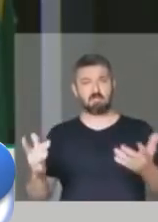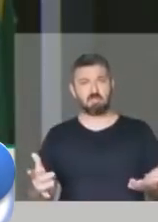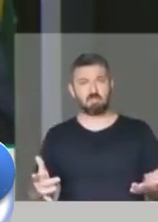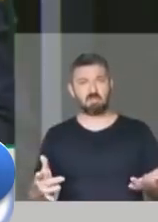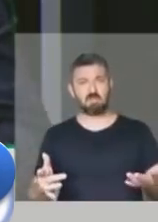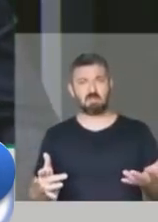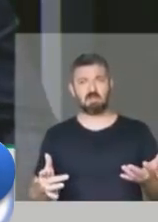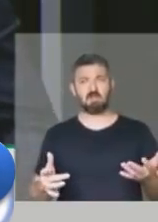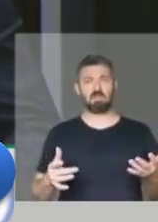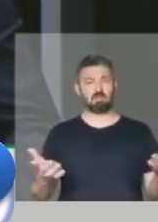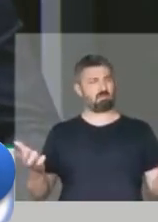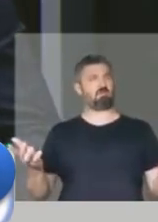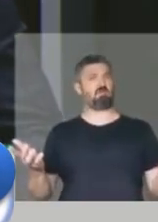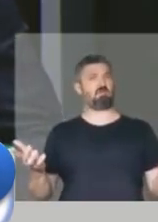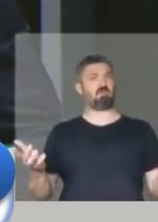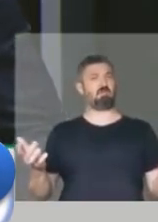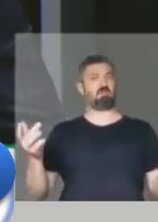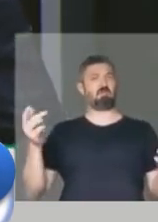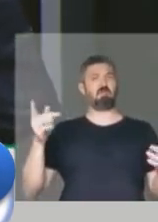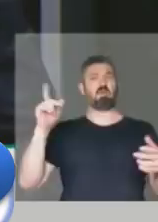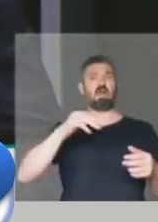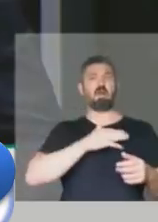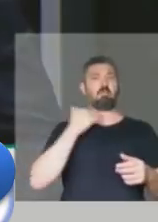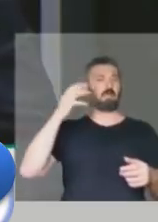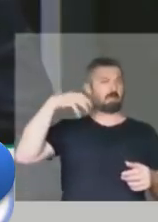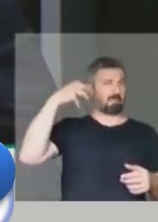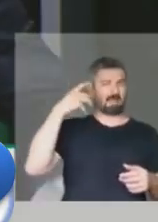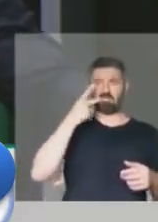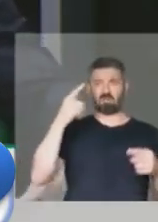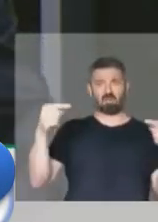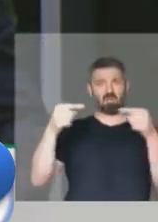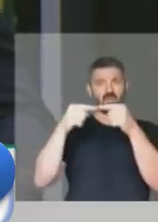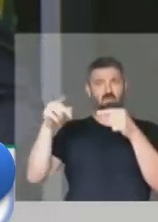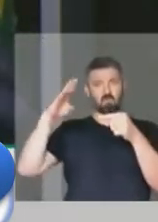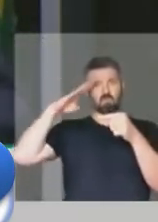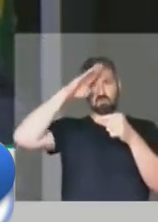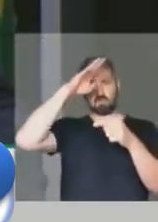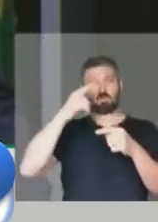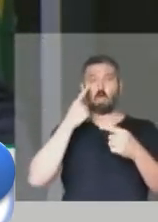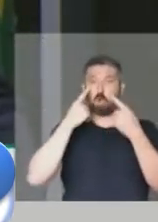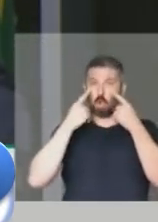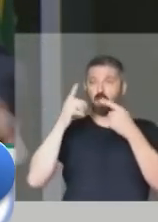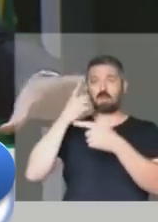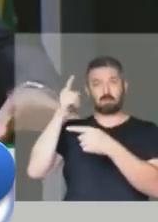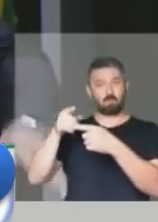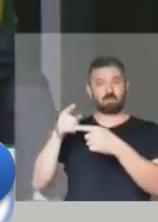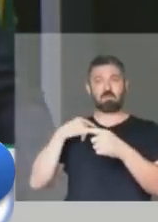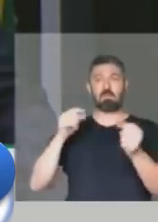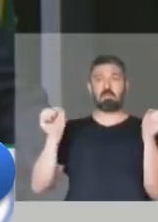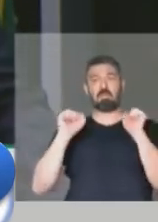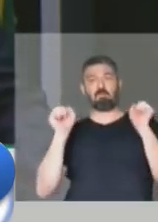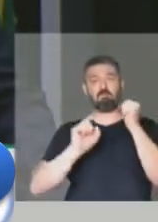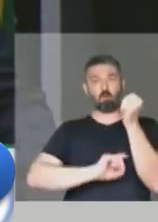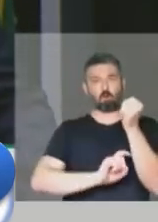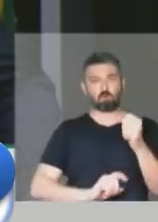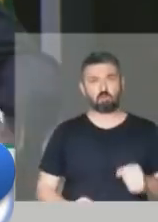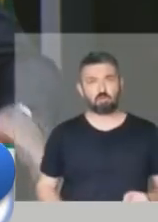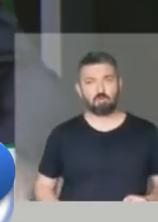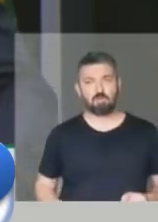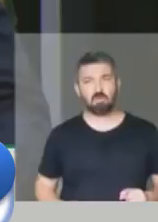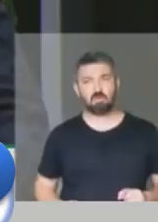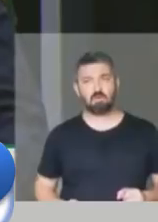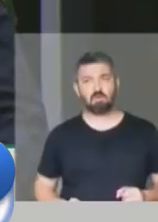querendo associá-lo à morte da Marielle. E vejam só, esse deputado ficou nervosinho